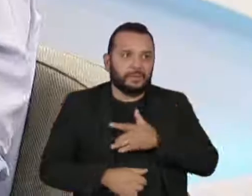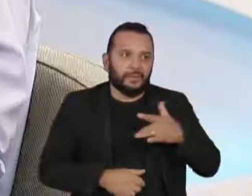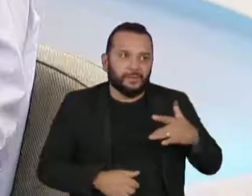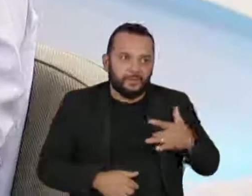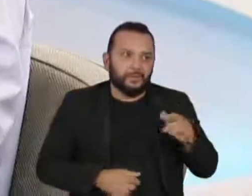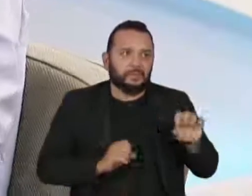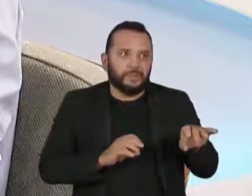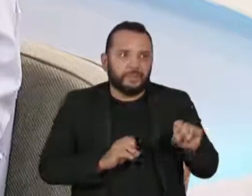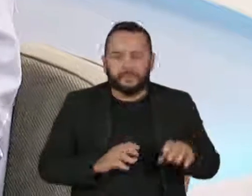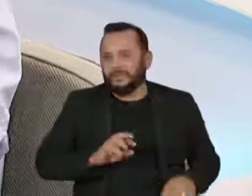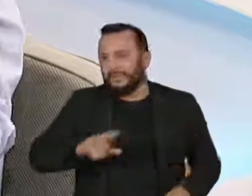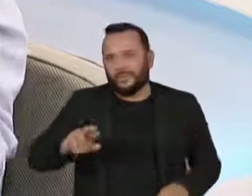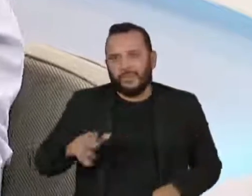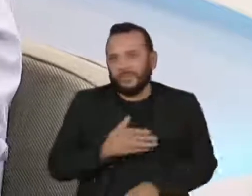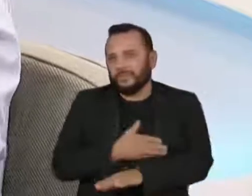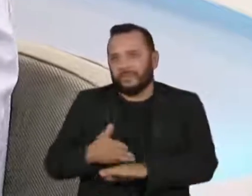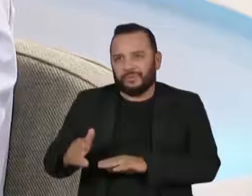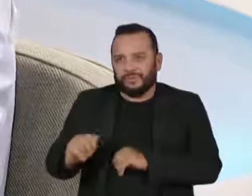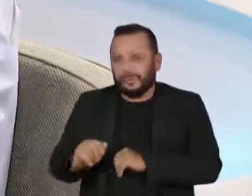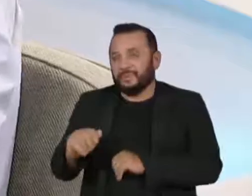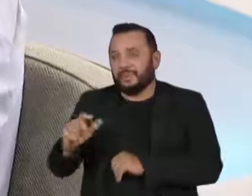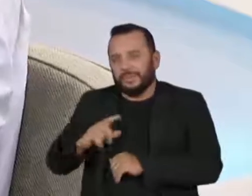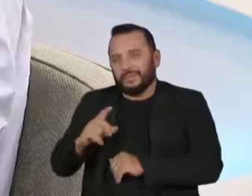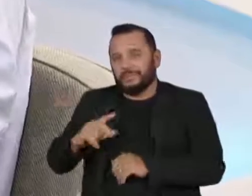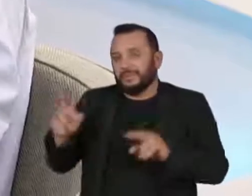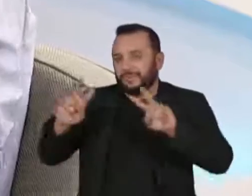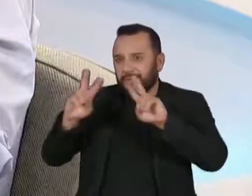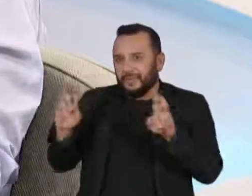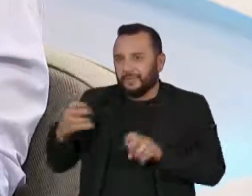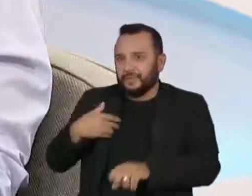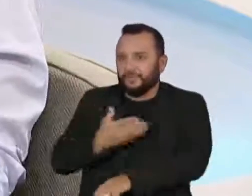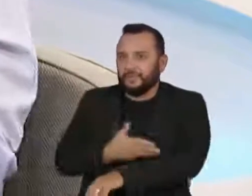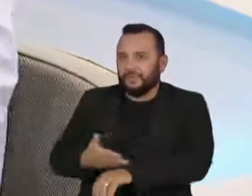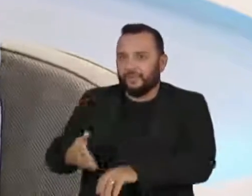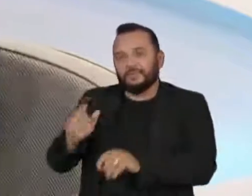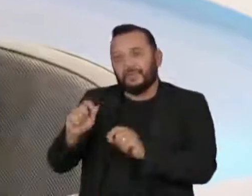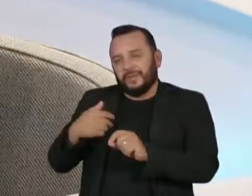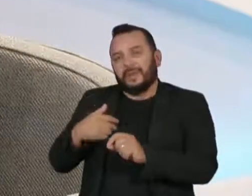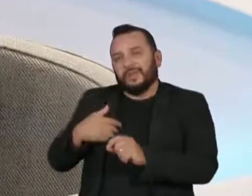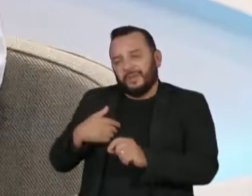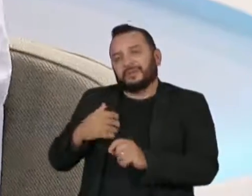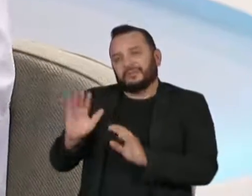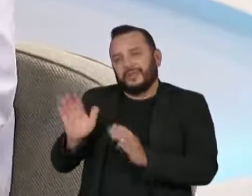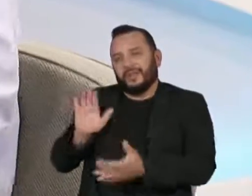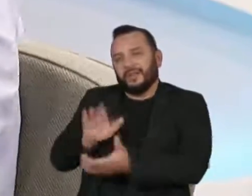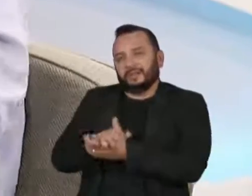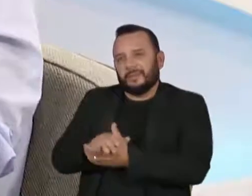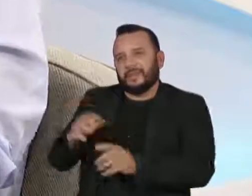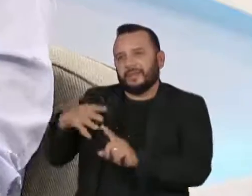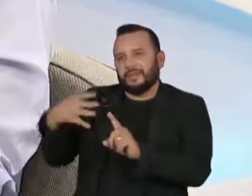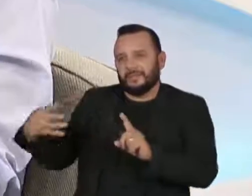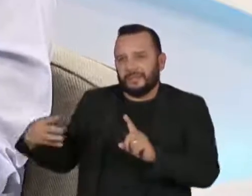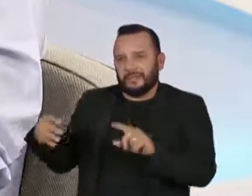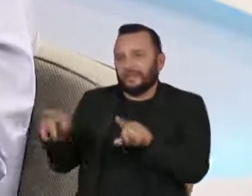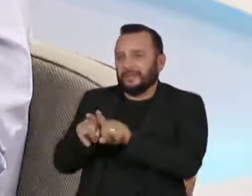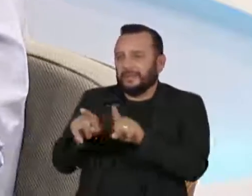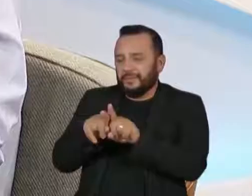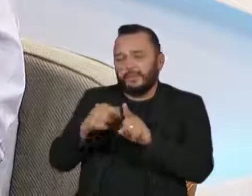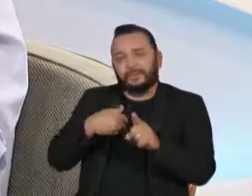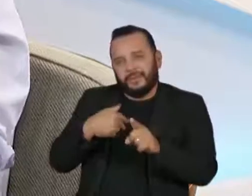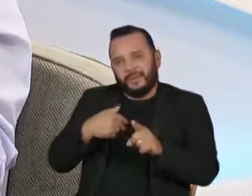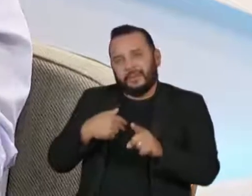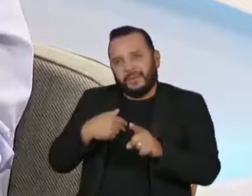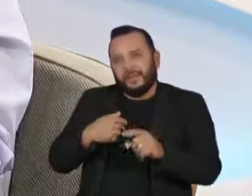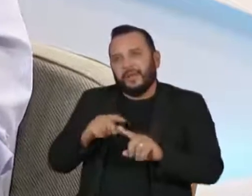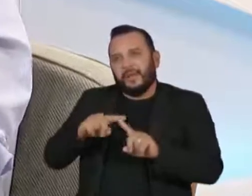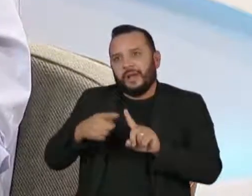é de costumes. Mas essas chamadas pautas de costume, que é o casamento homoafetivo, que é o aborto, que é a escola sem